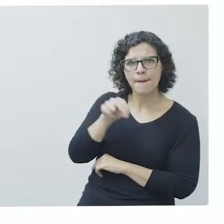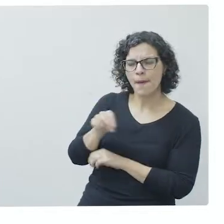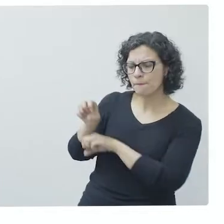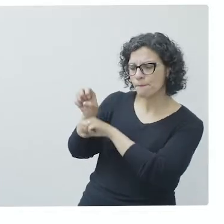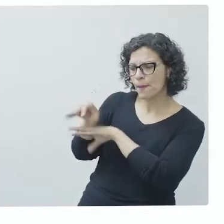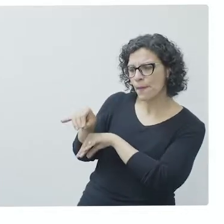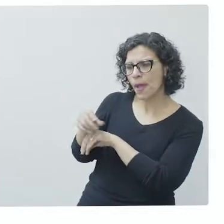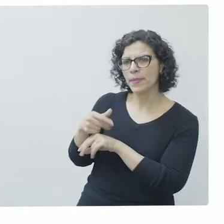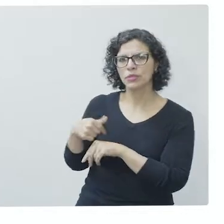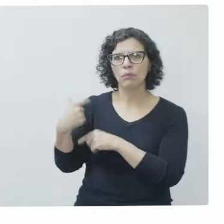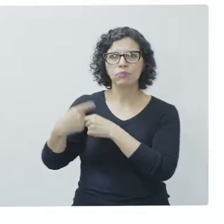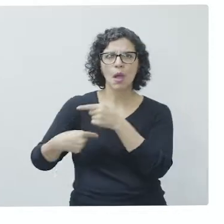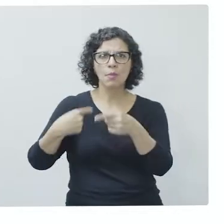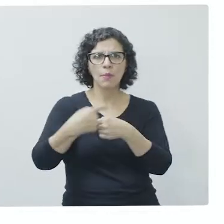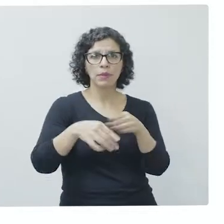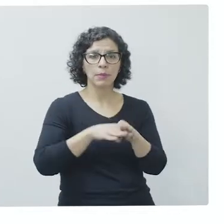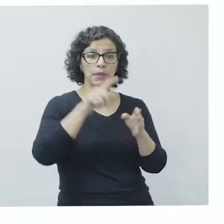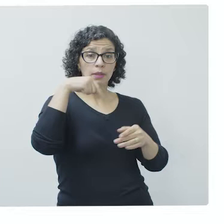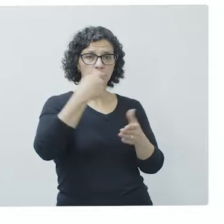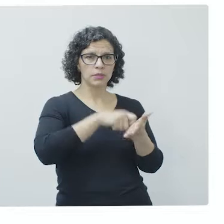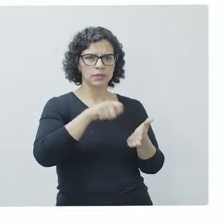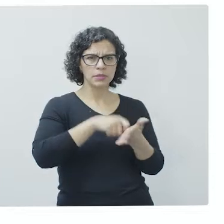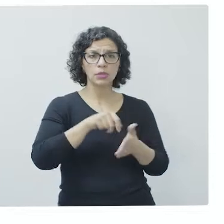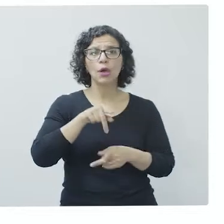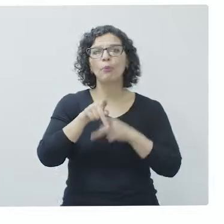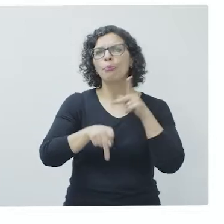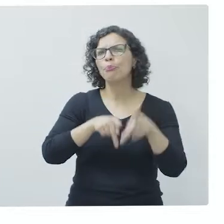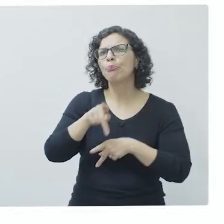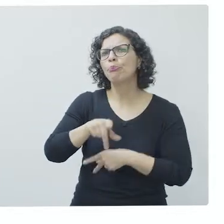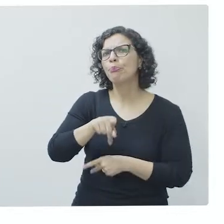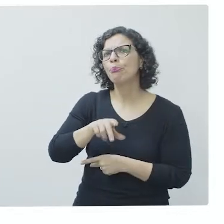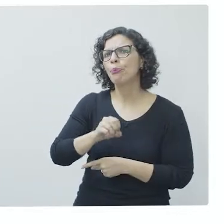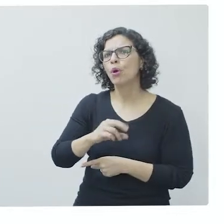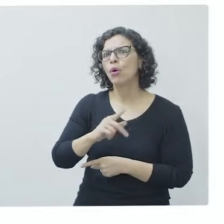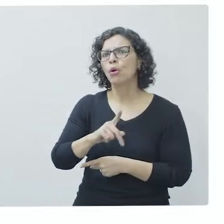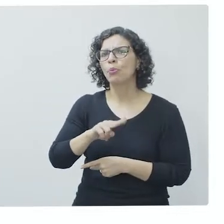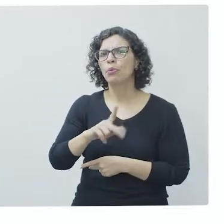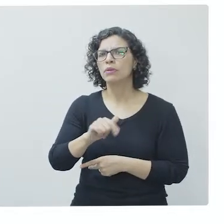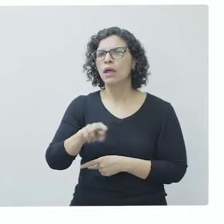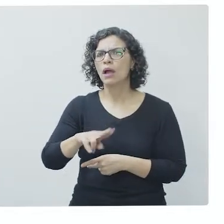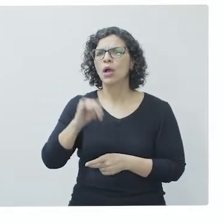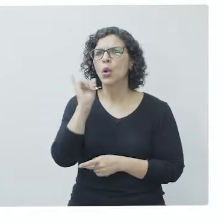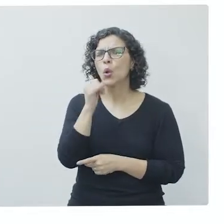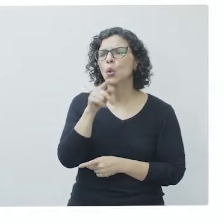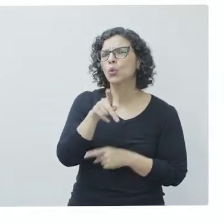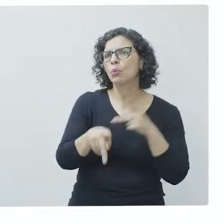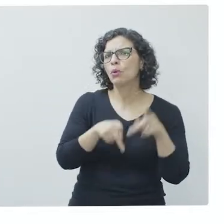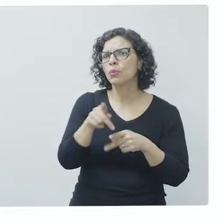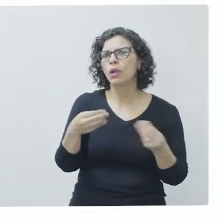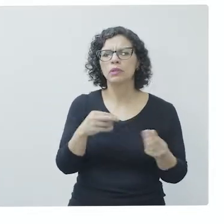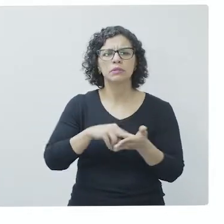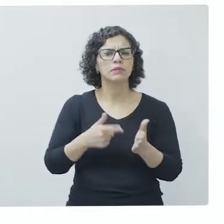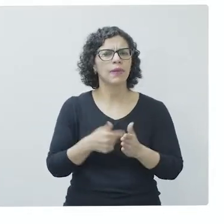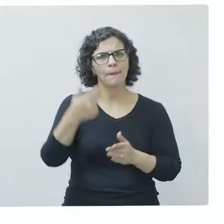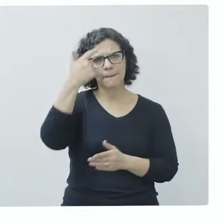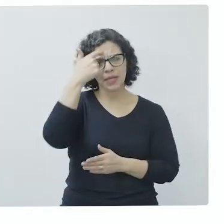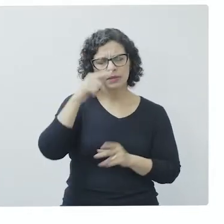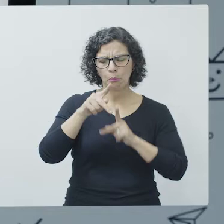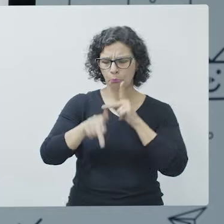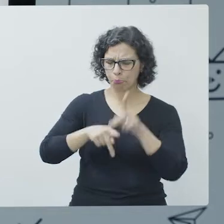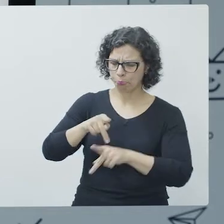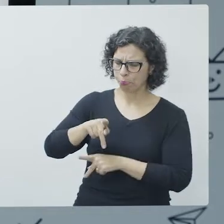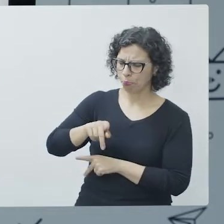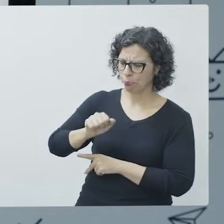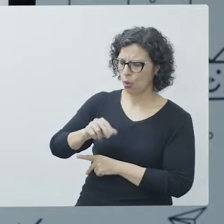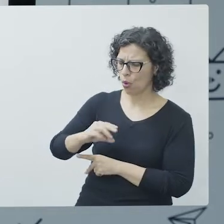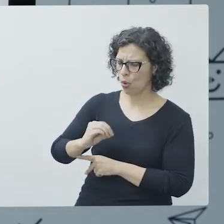das pessoas, né? E depois ele foi escrito. Mas o conto popular, o que será que é um conto popular? Pensem aí, o popular